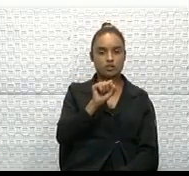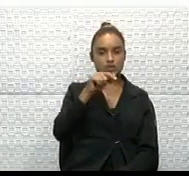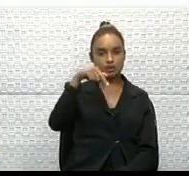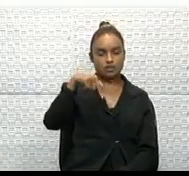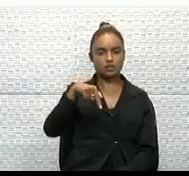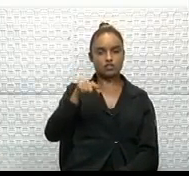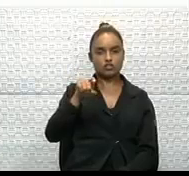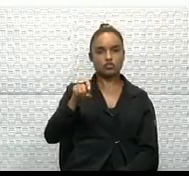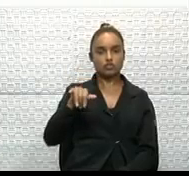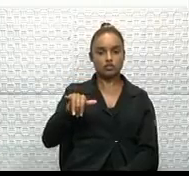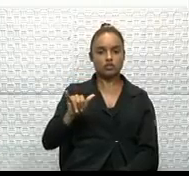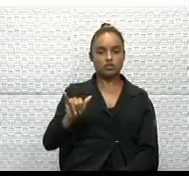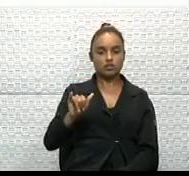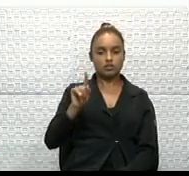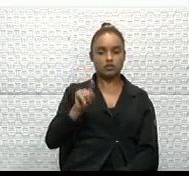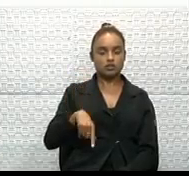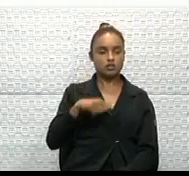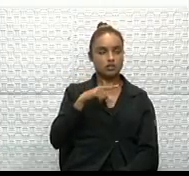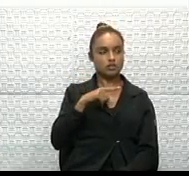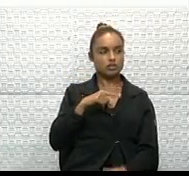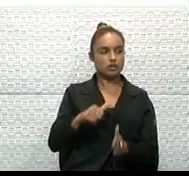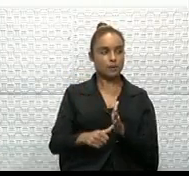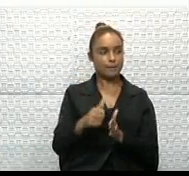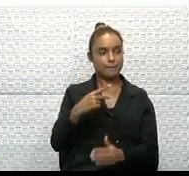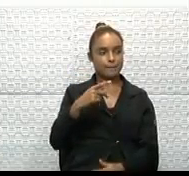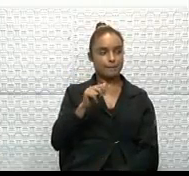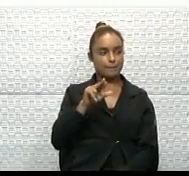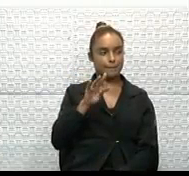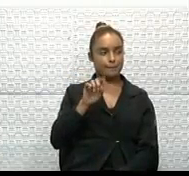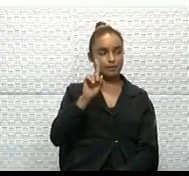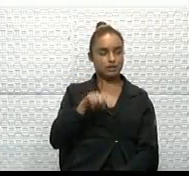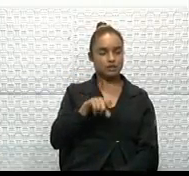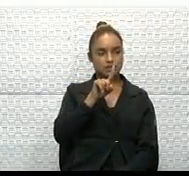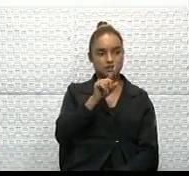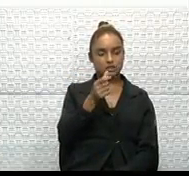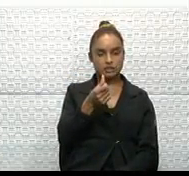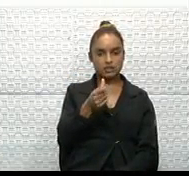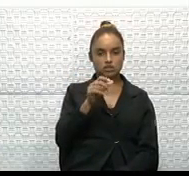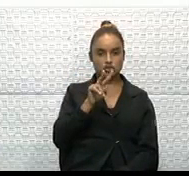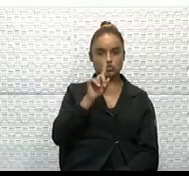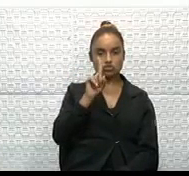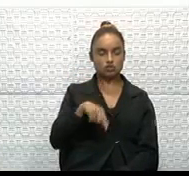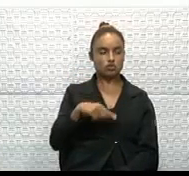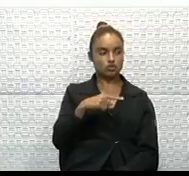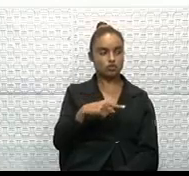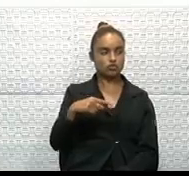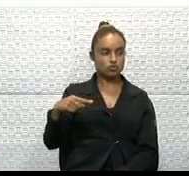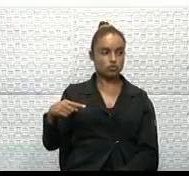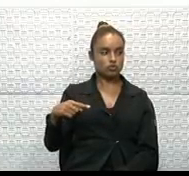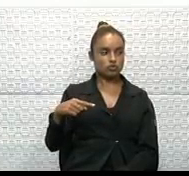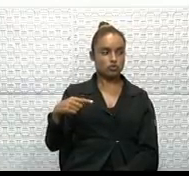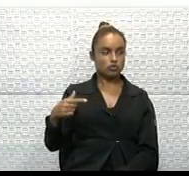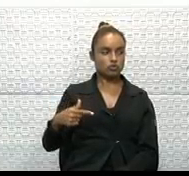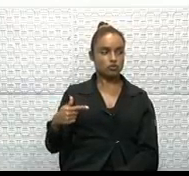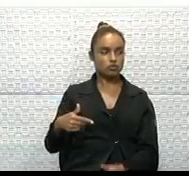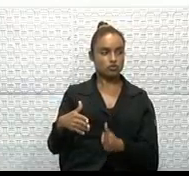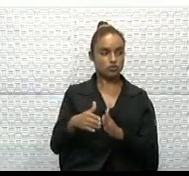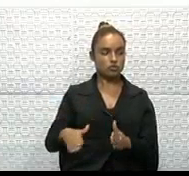XY, você considera o valor obtido na primeira parte, 162, e subtrai o valor obtido na segunda parte,